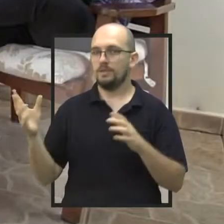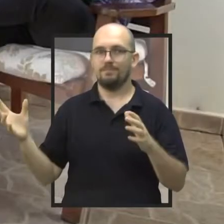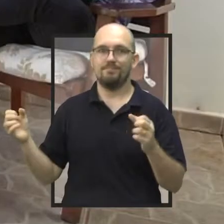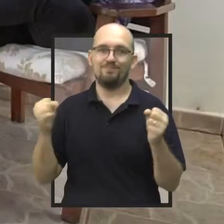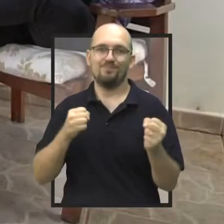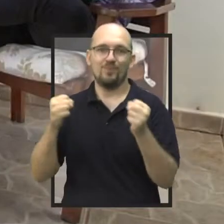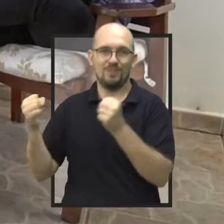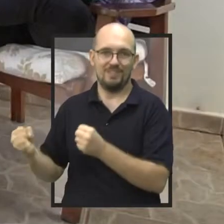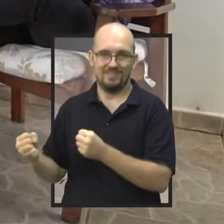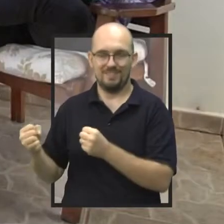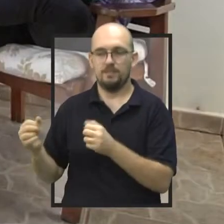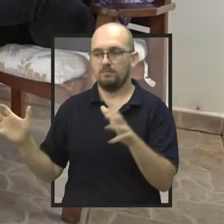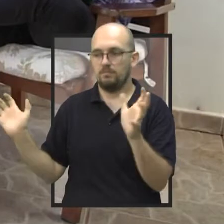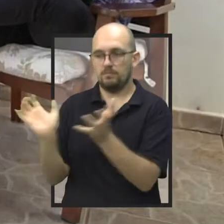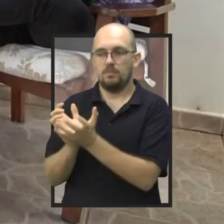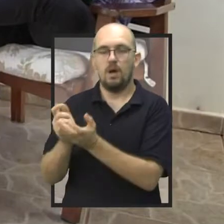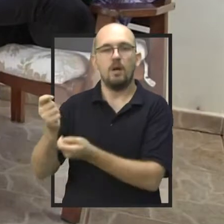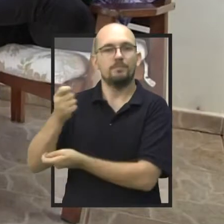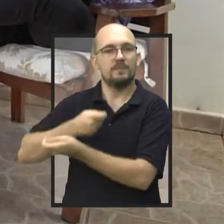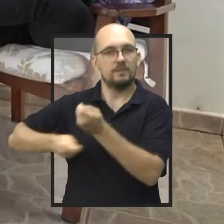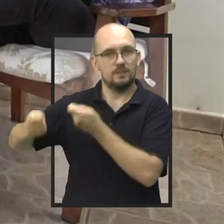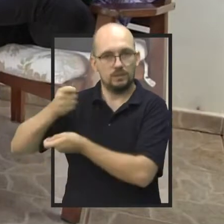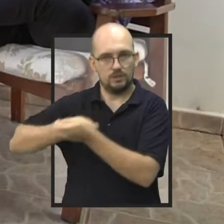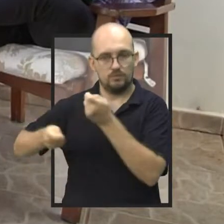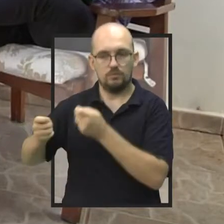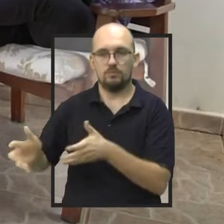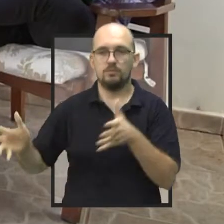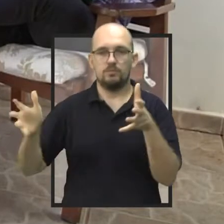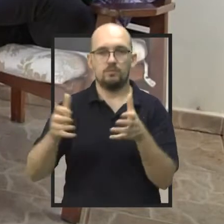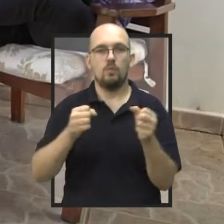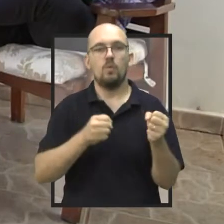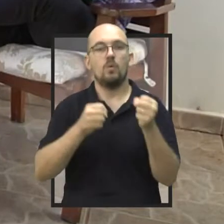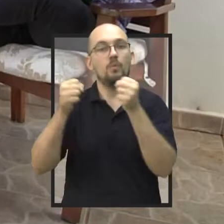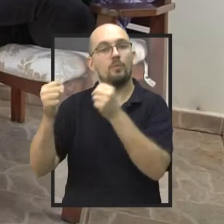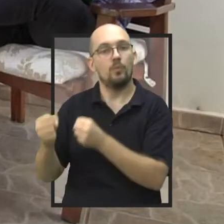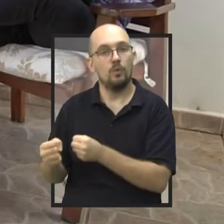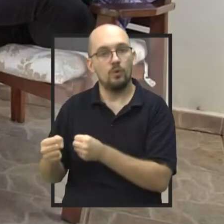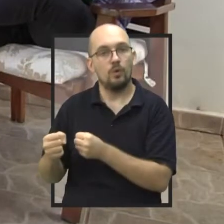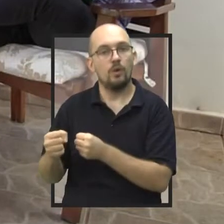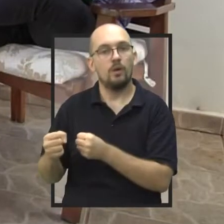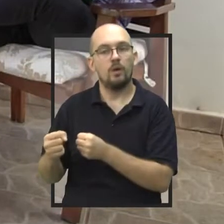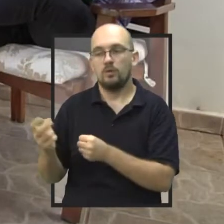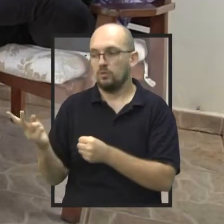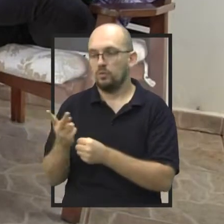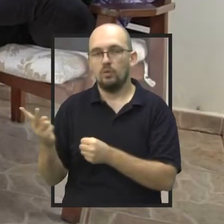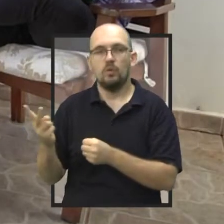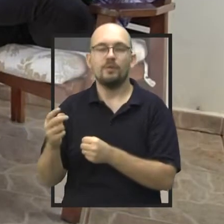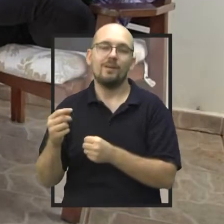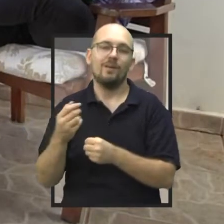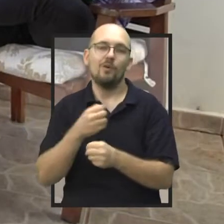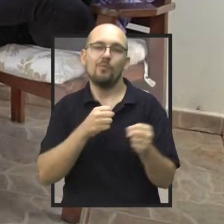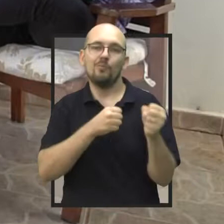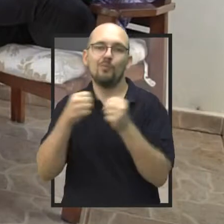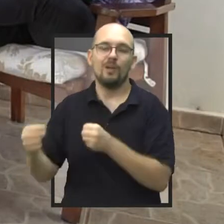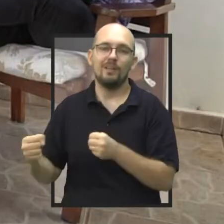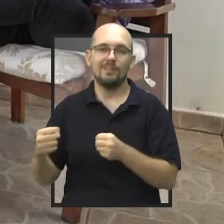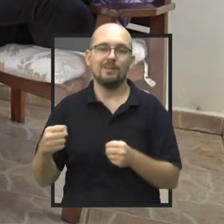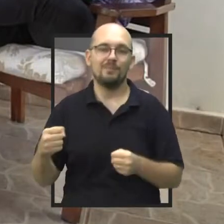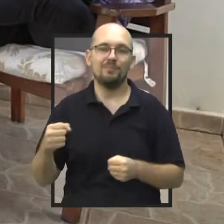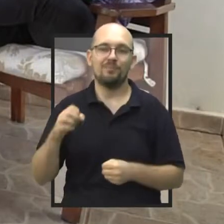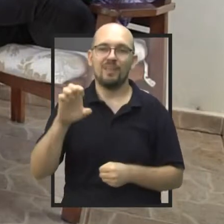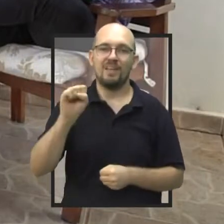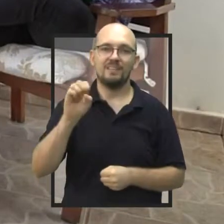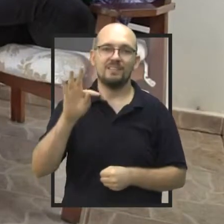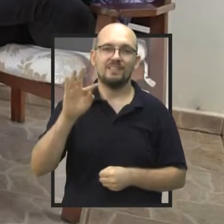poder administrativo como o poder que nós chamamos de Estado. Esse